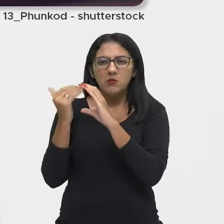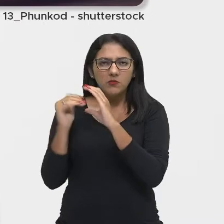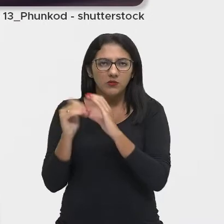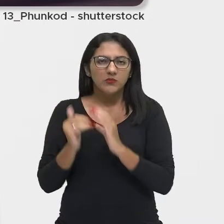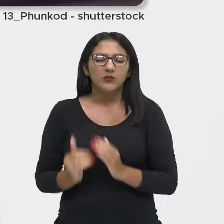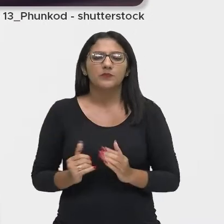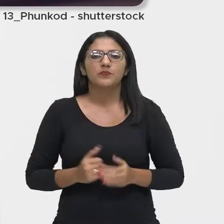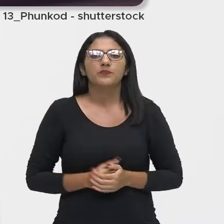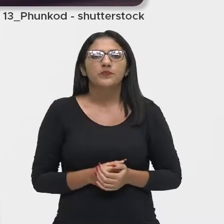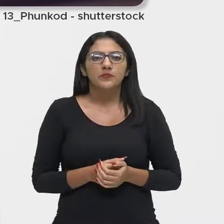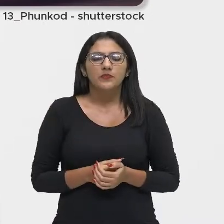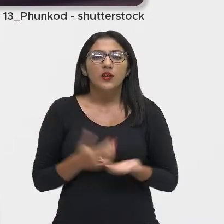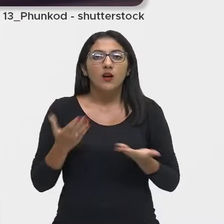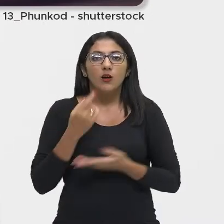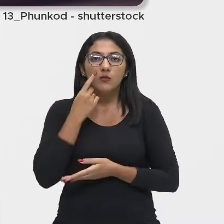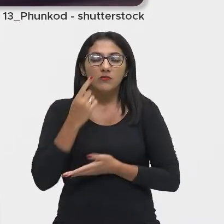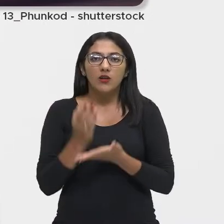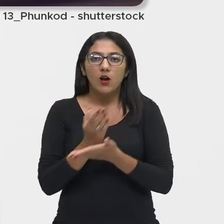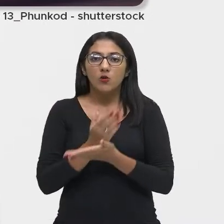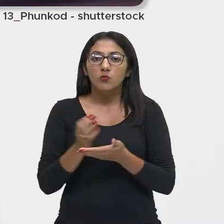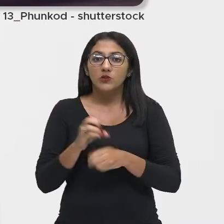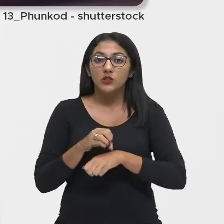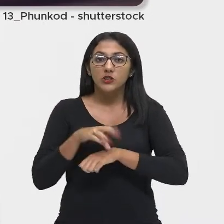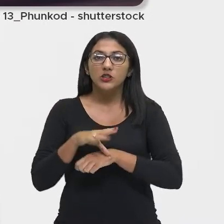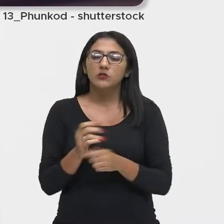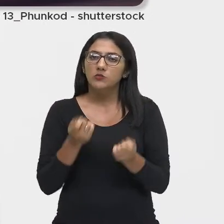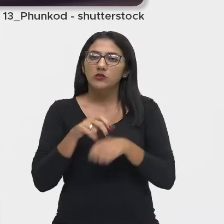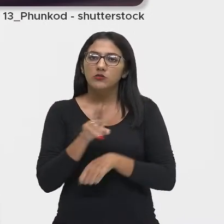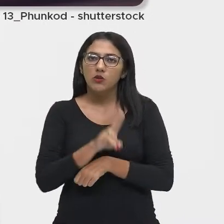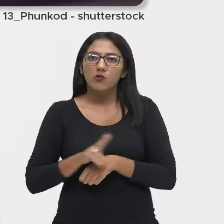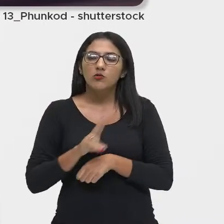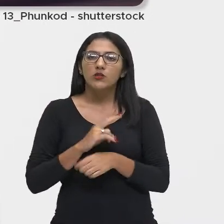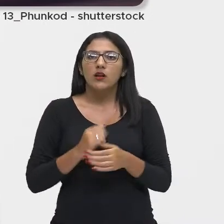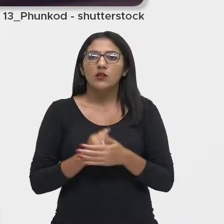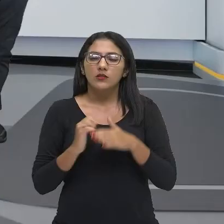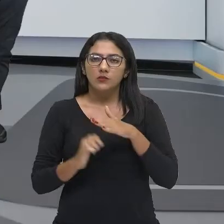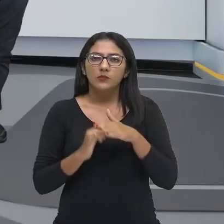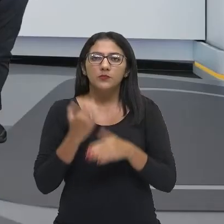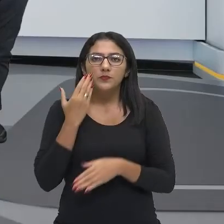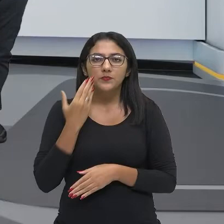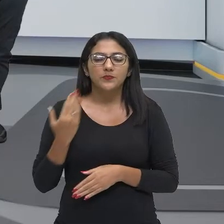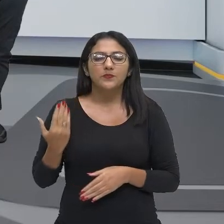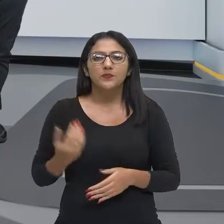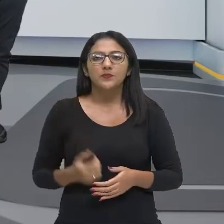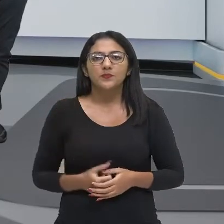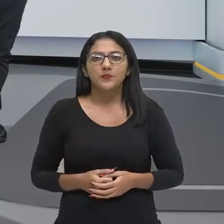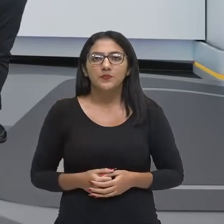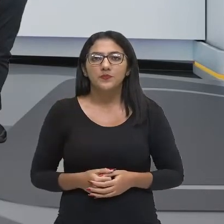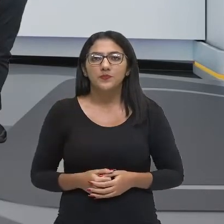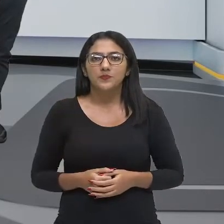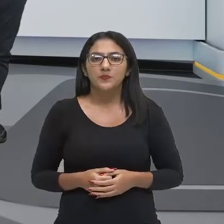Então vamos ver as dicas para uso do e-mail corporativo com o nosso Ribeirinho.